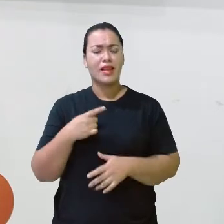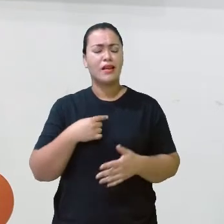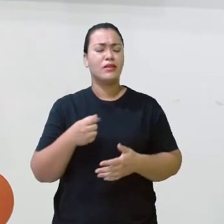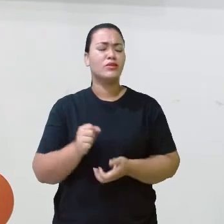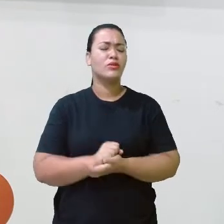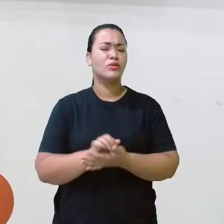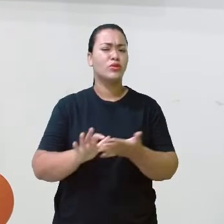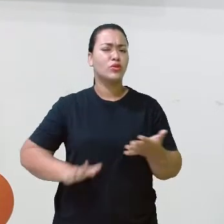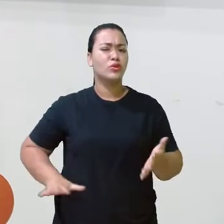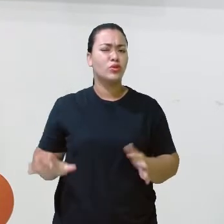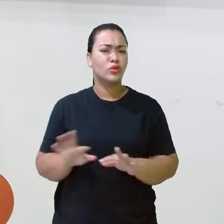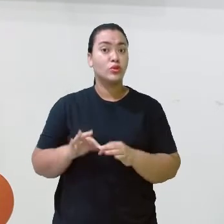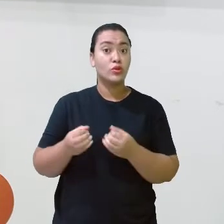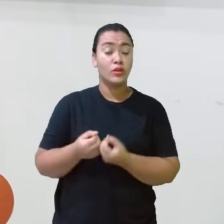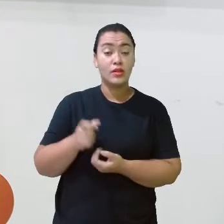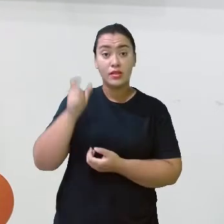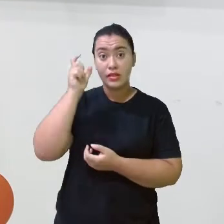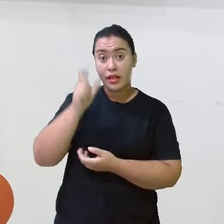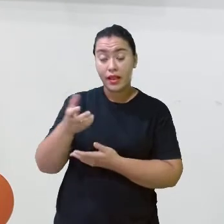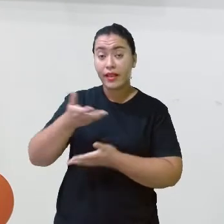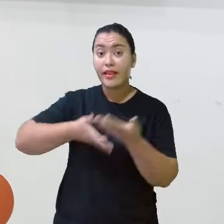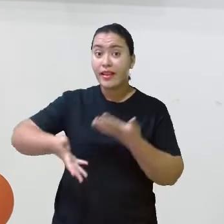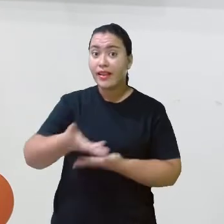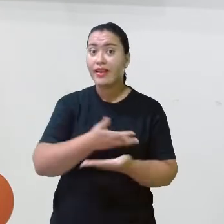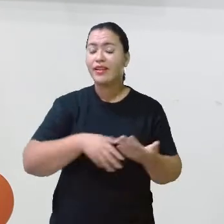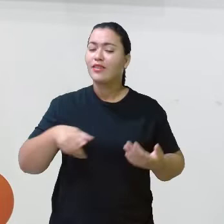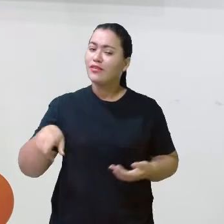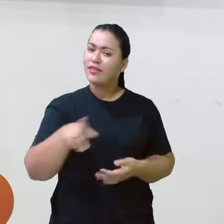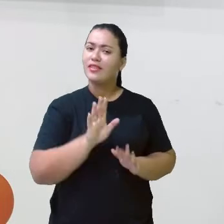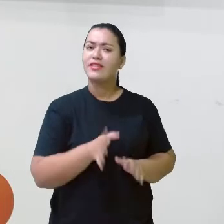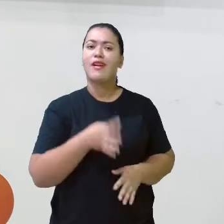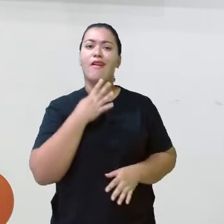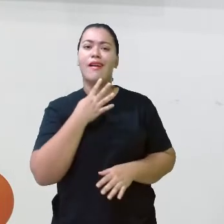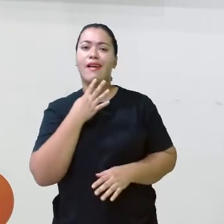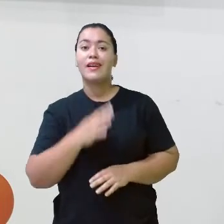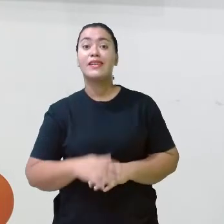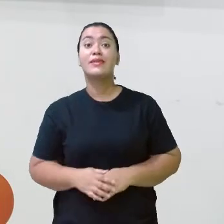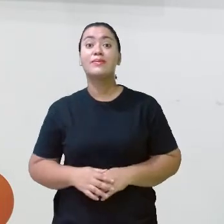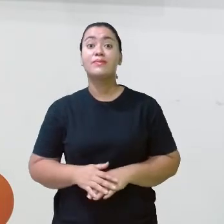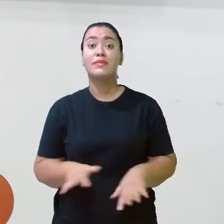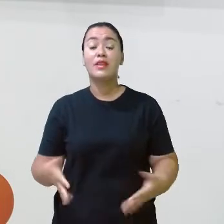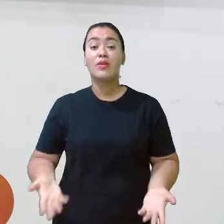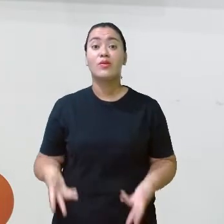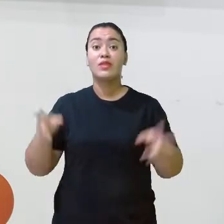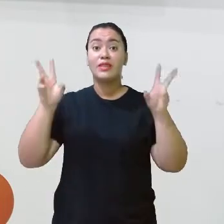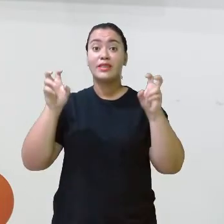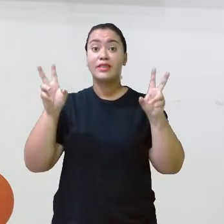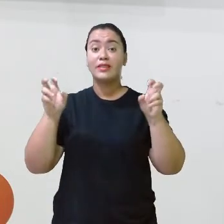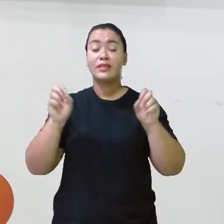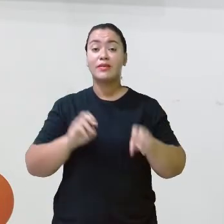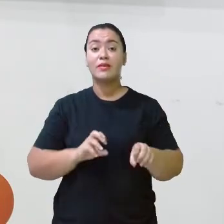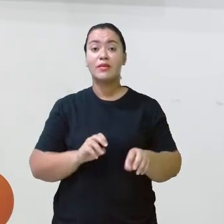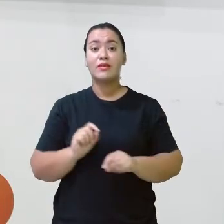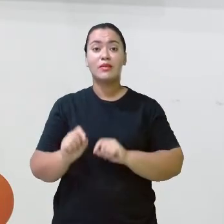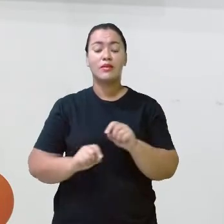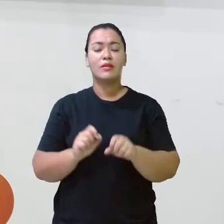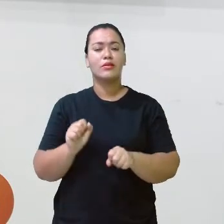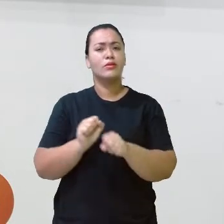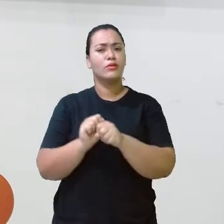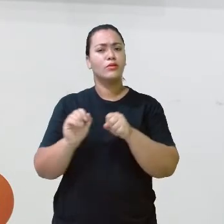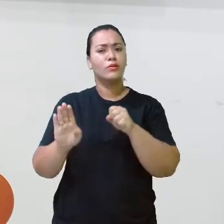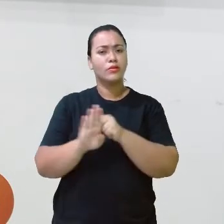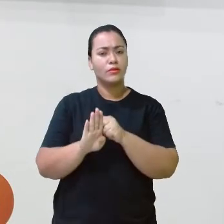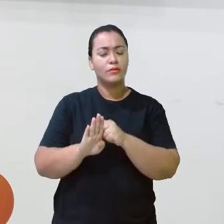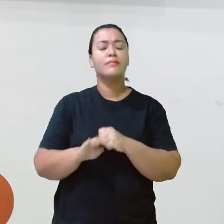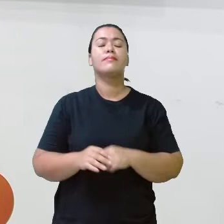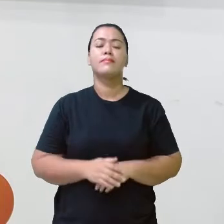atividades interessantes e interativas que vocês já conhecem. O nosso tema da aula de hoje é